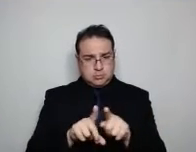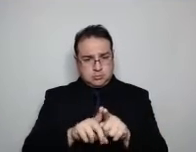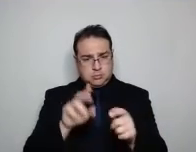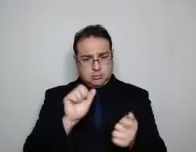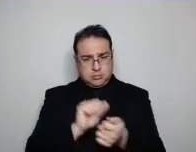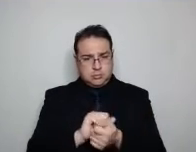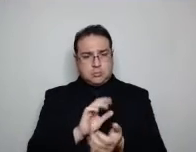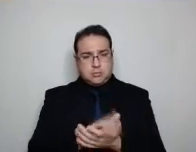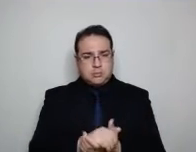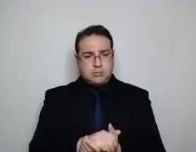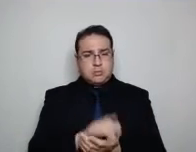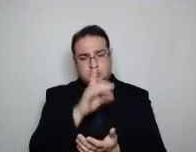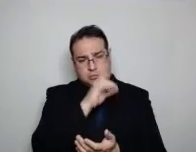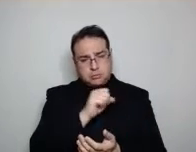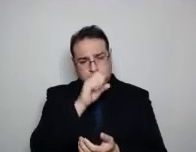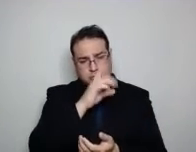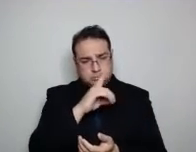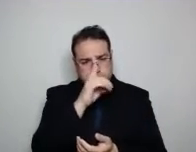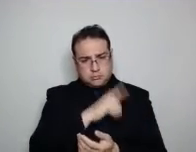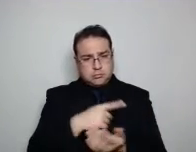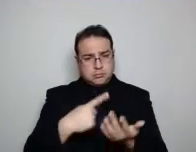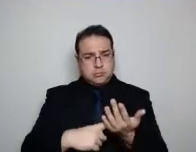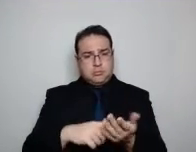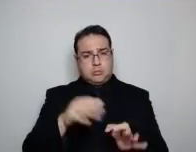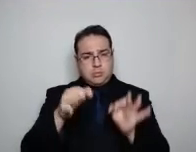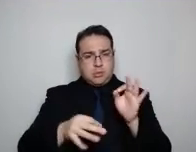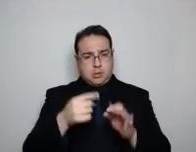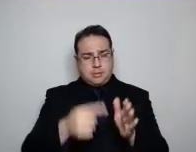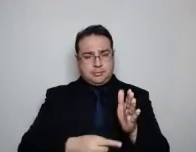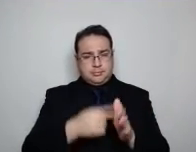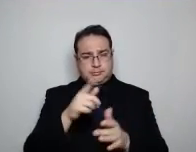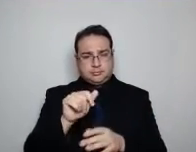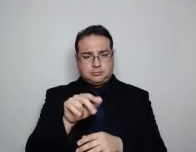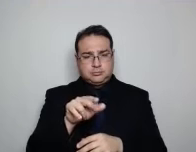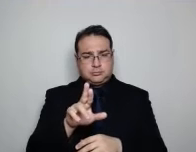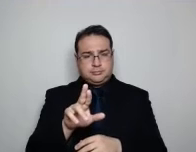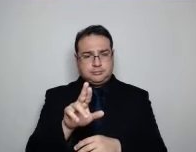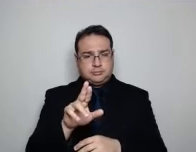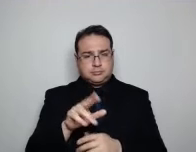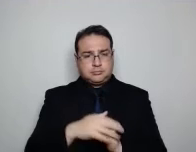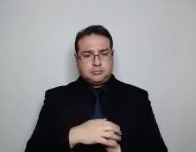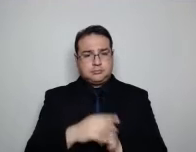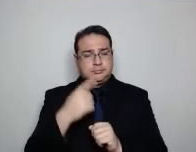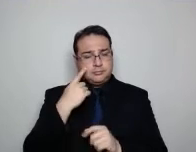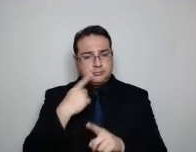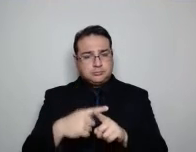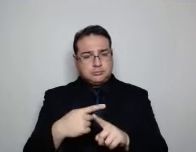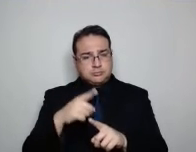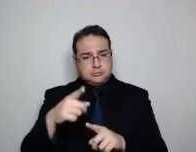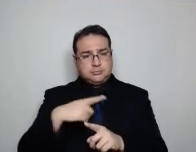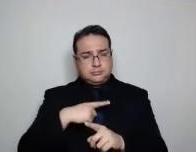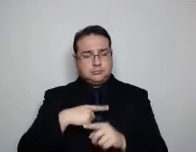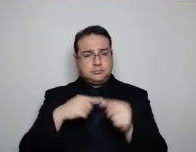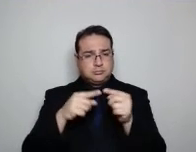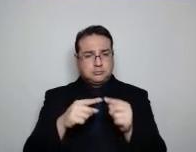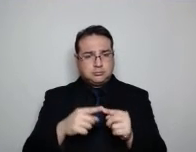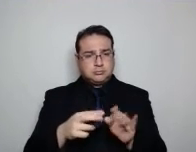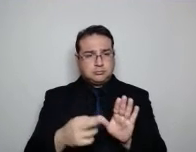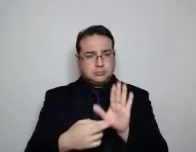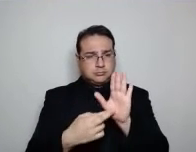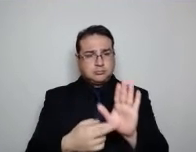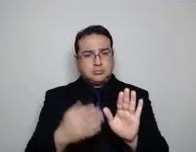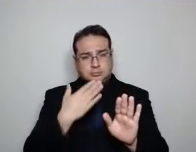que foi deferida pelo juiz primeiro grau, pela juíza federal, uma vez que esse é o que representa o melhor